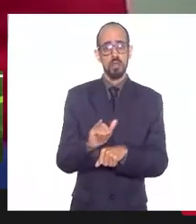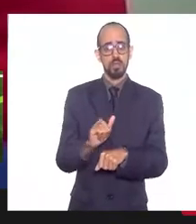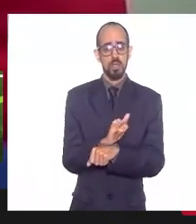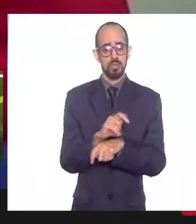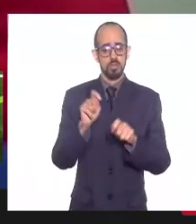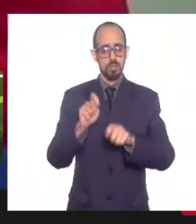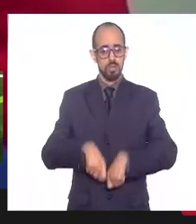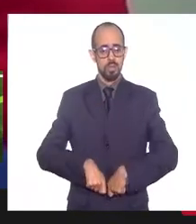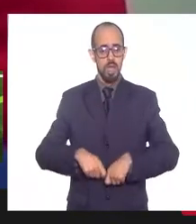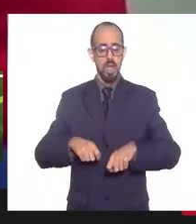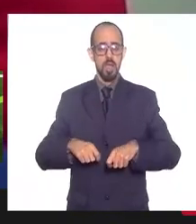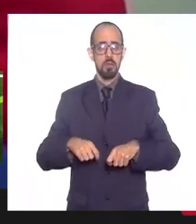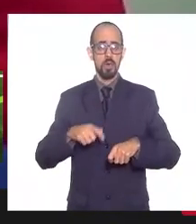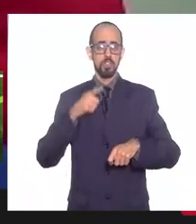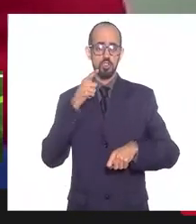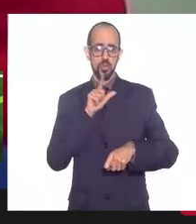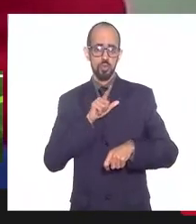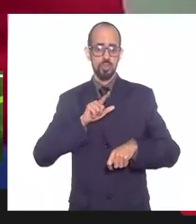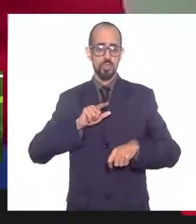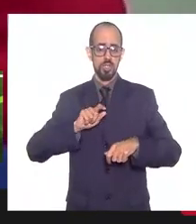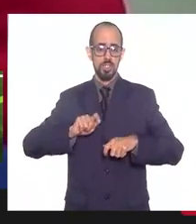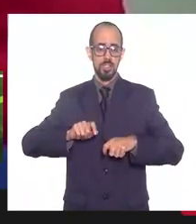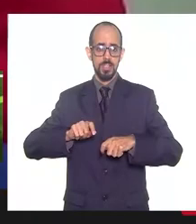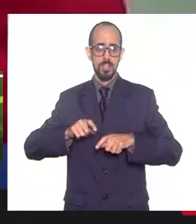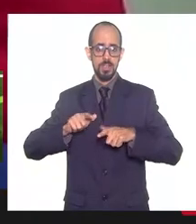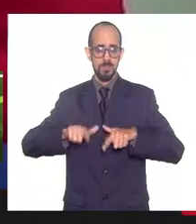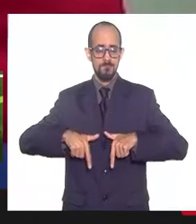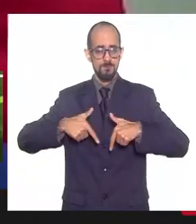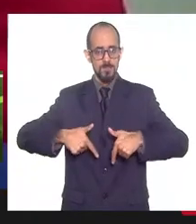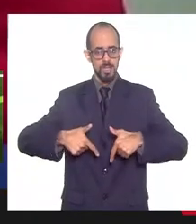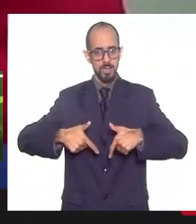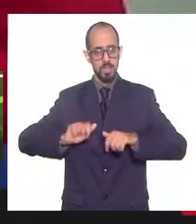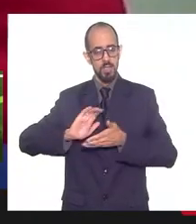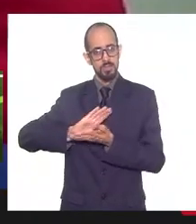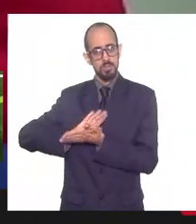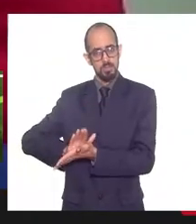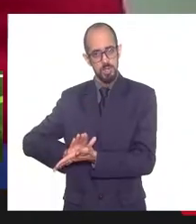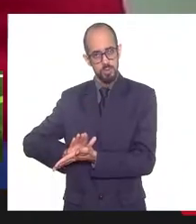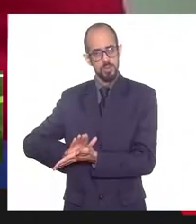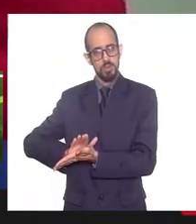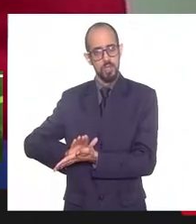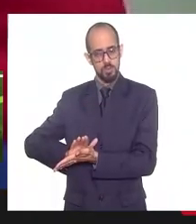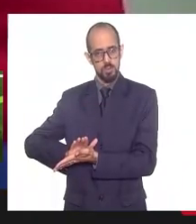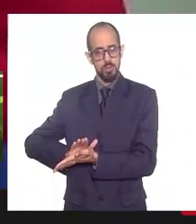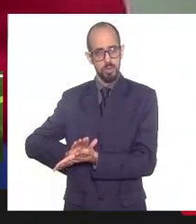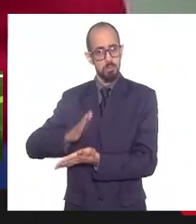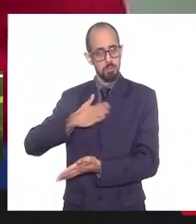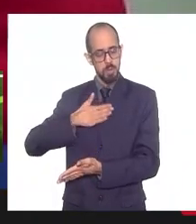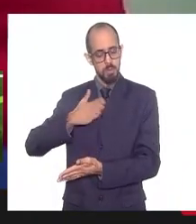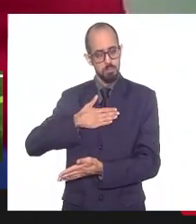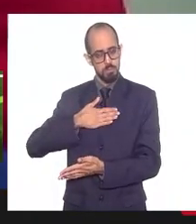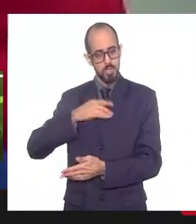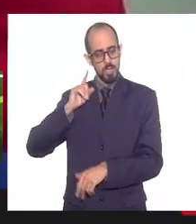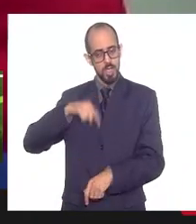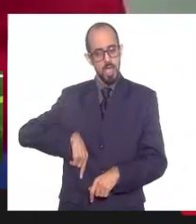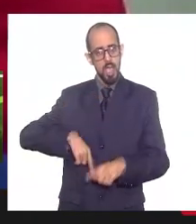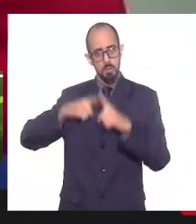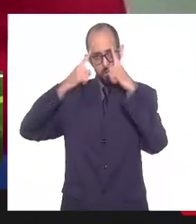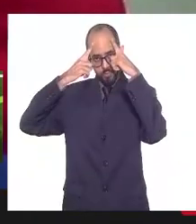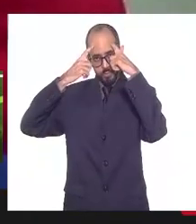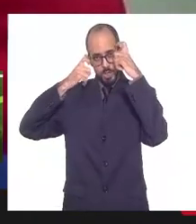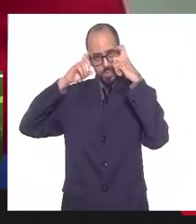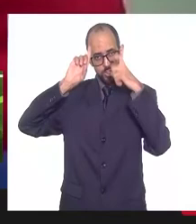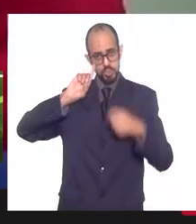sejam eficientes no enfrentamento desse grave problema, que, para mim, antes de tudo, é uma violação de